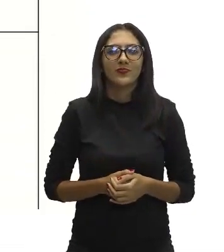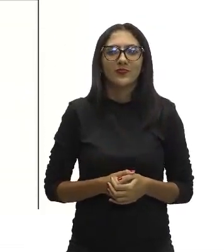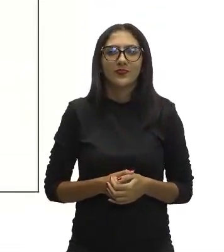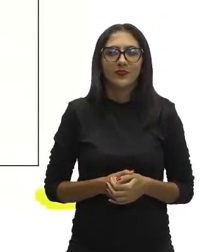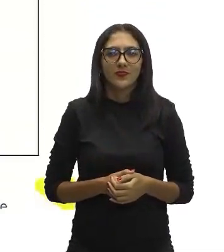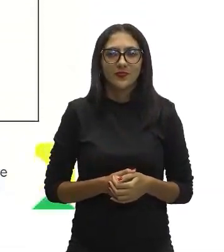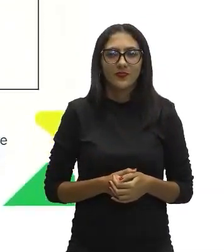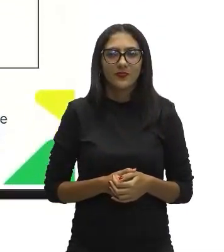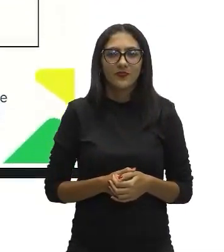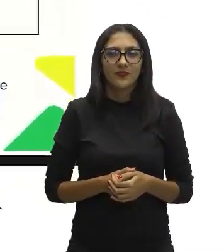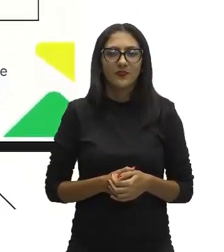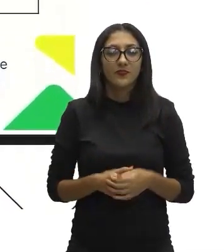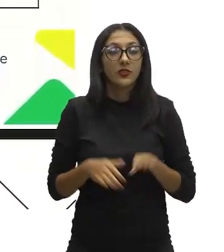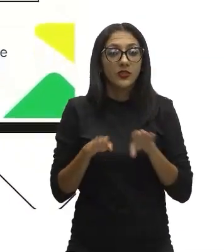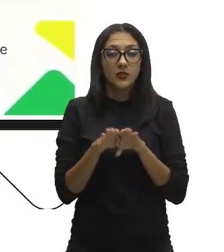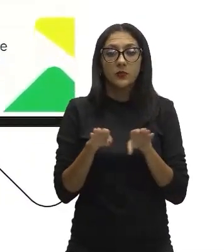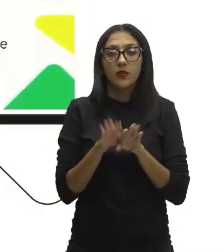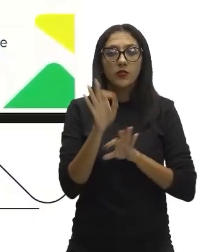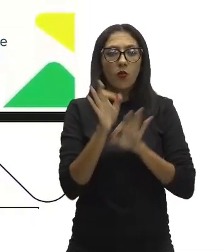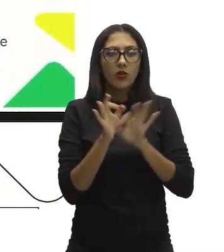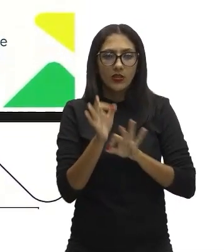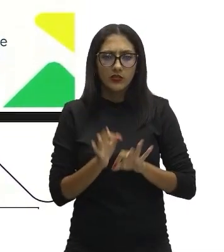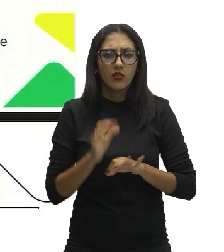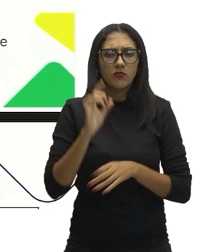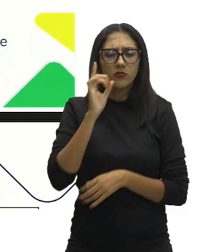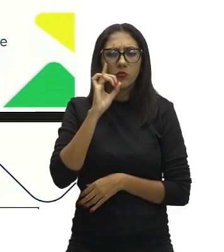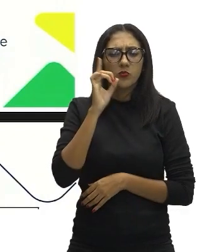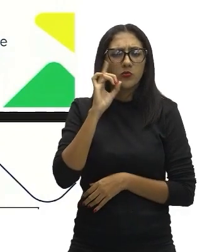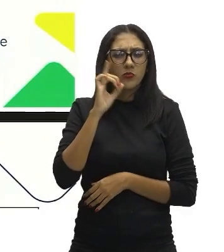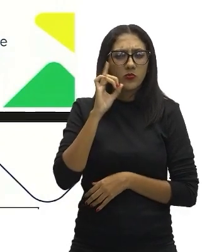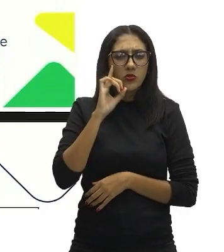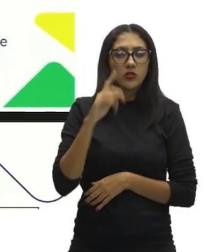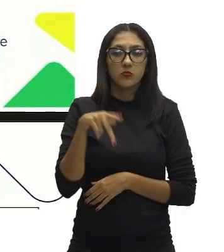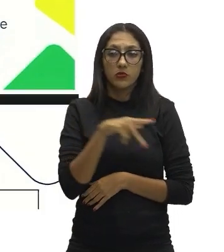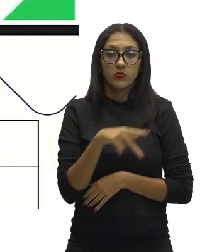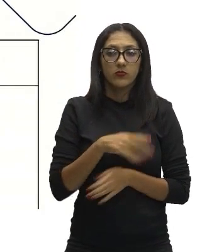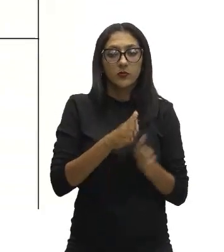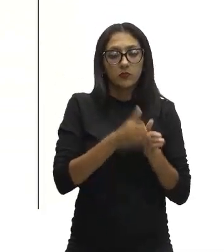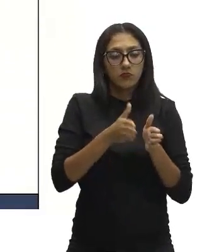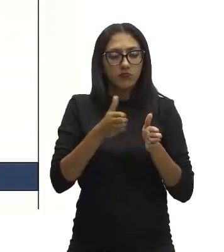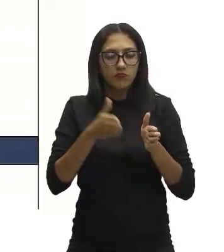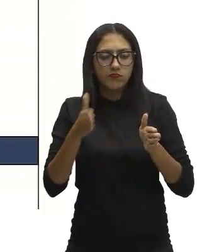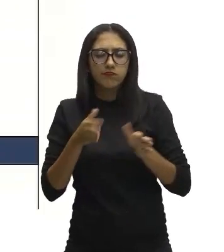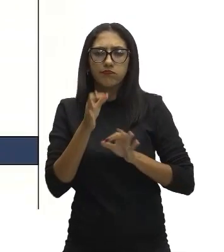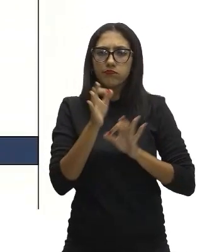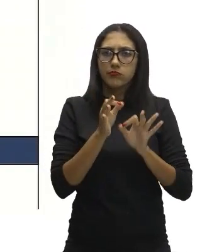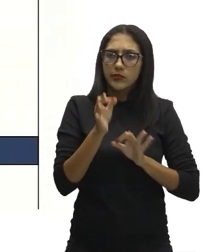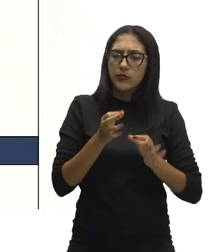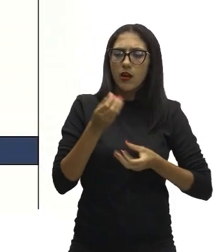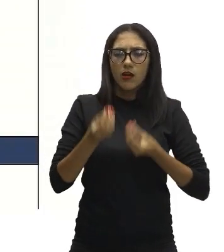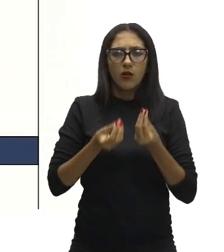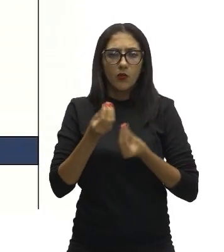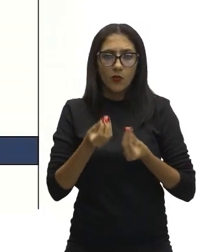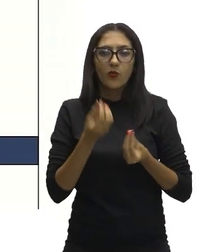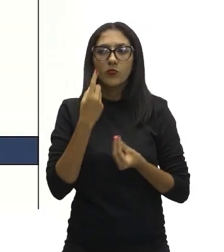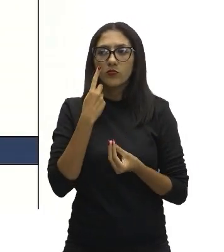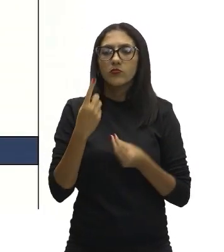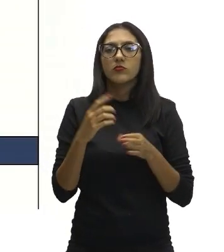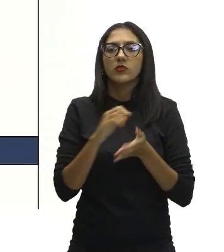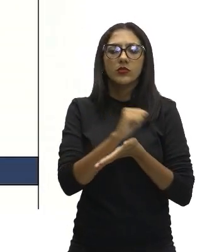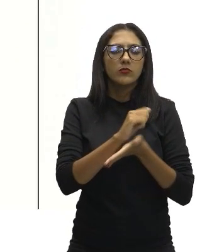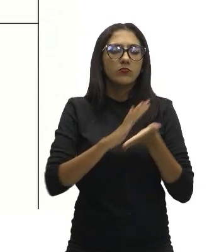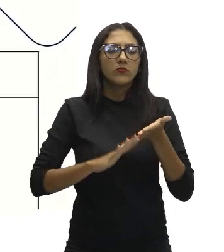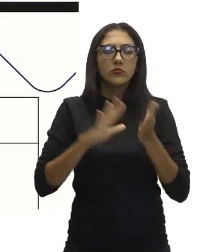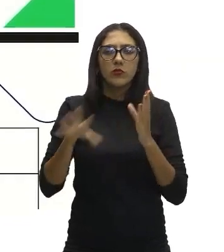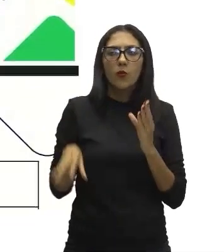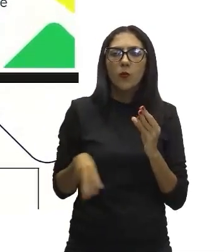aqui também toda essa divisão, né, da rotina, de como o que o professor deve fazer em cada momento. A gente tem aqui o nosso momento de atividades complementares,